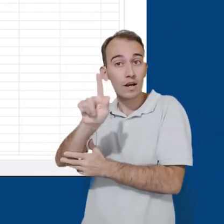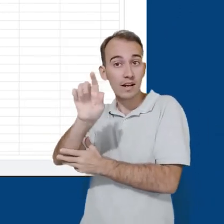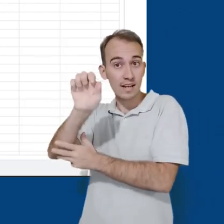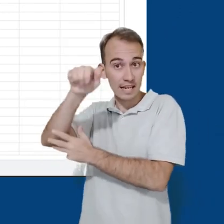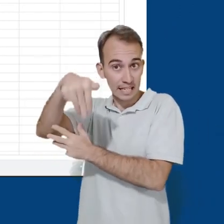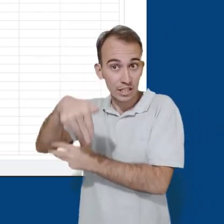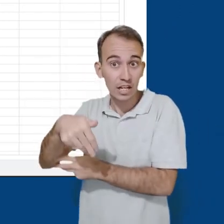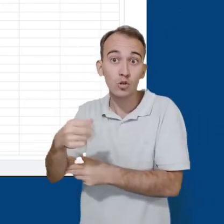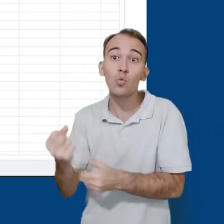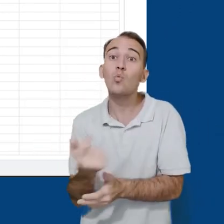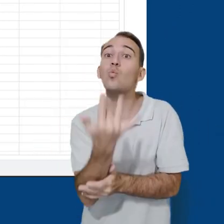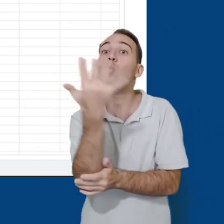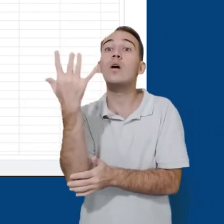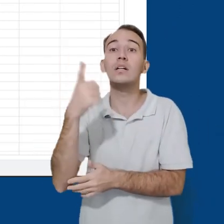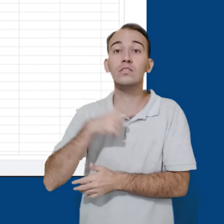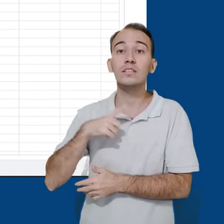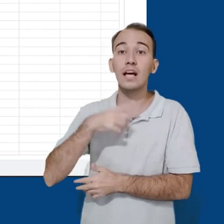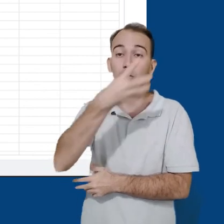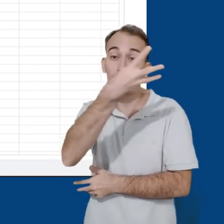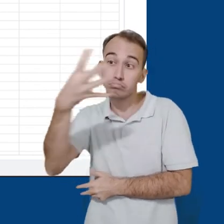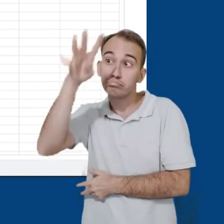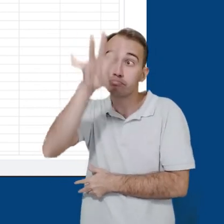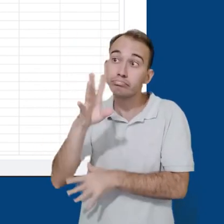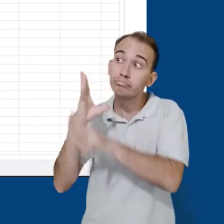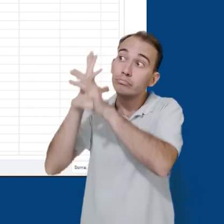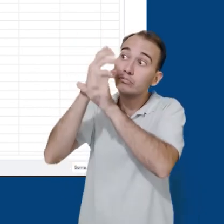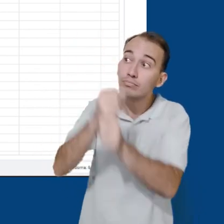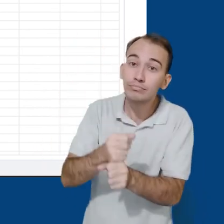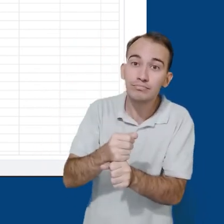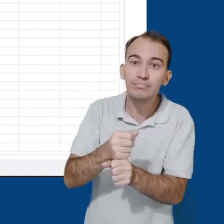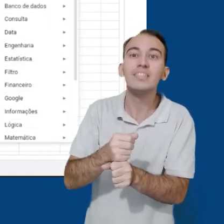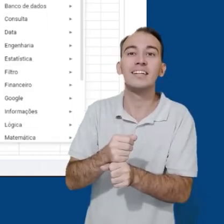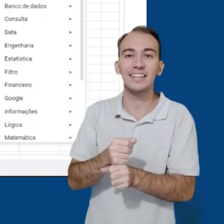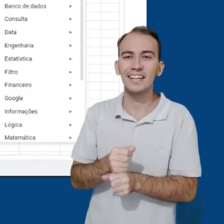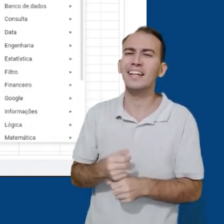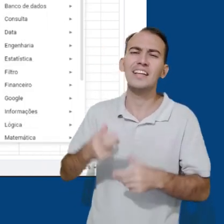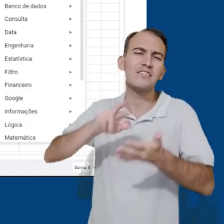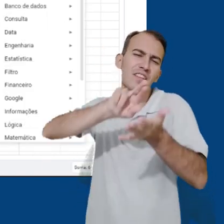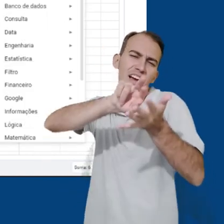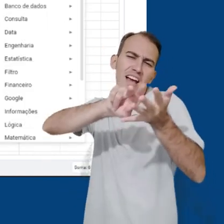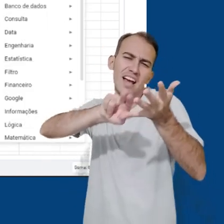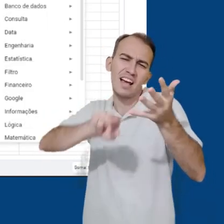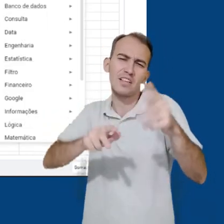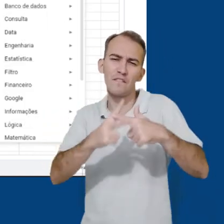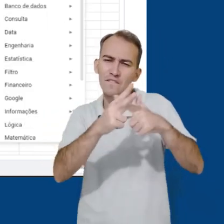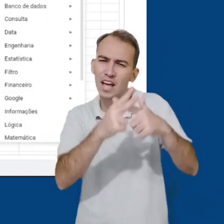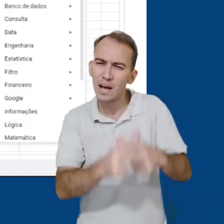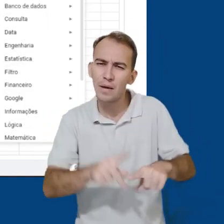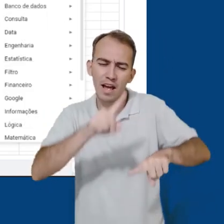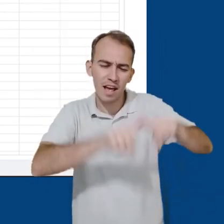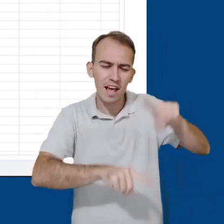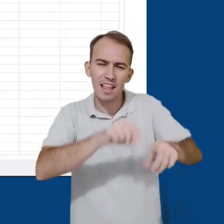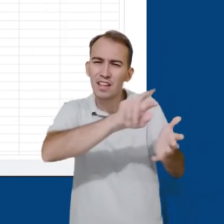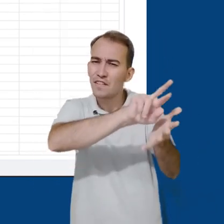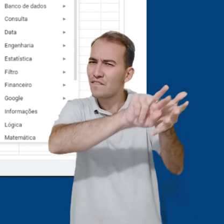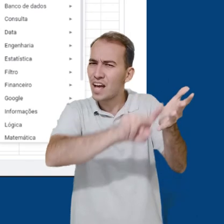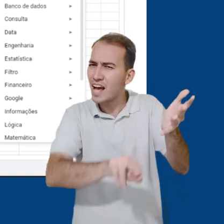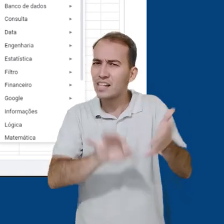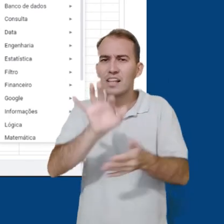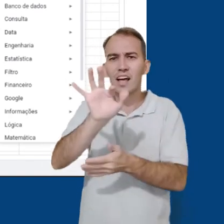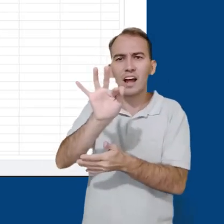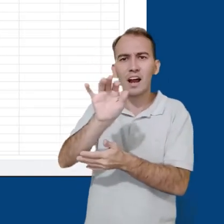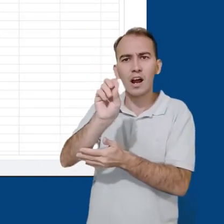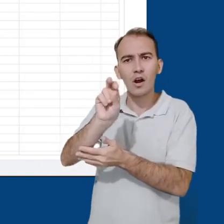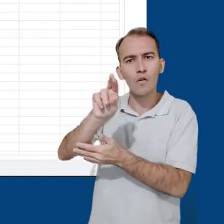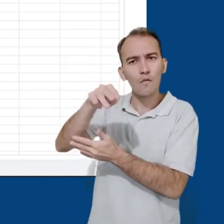mas a quantidade de células preenchidas na área selecionada e tem uns as funções de máximo e mínimo que destacam o maior ou